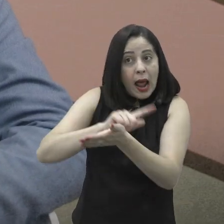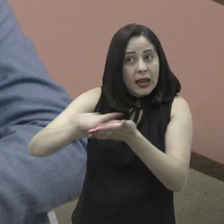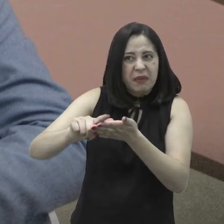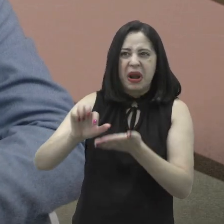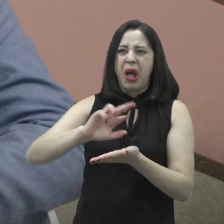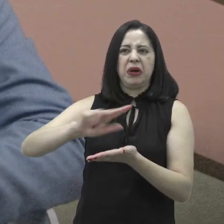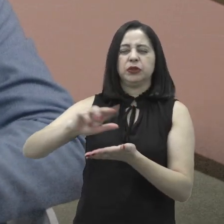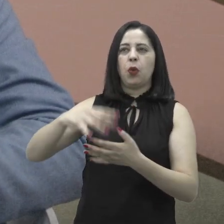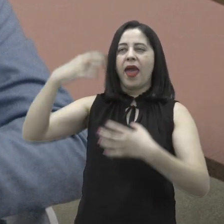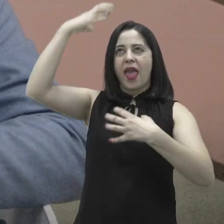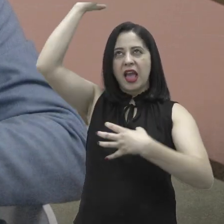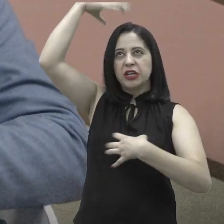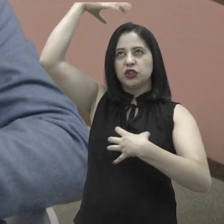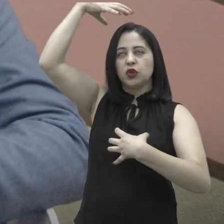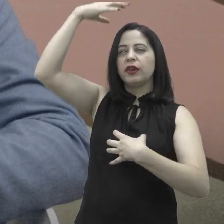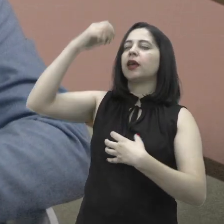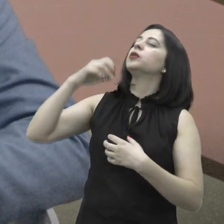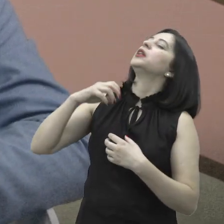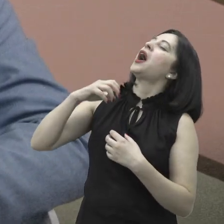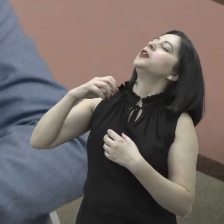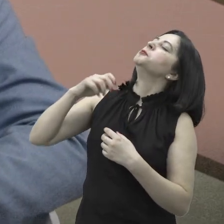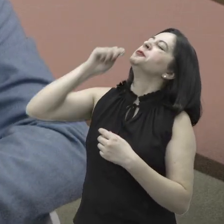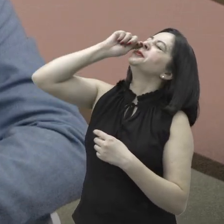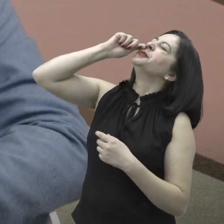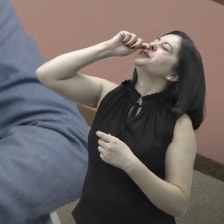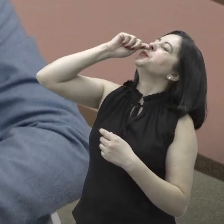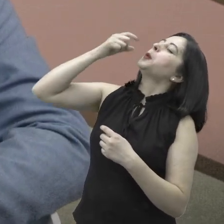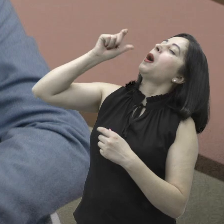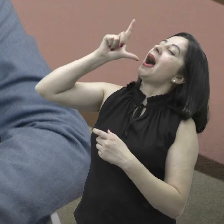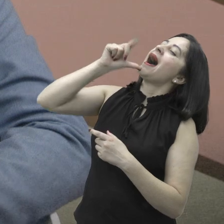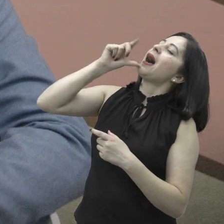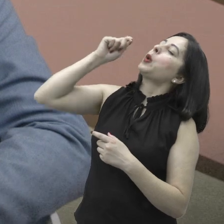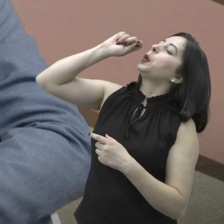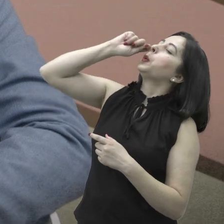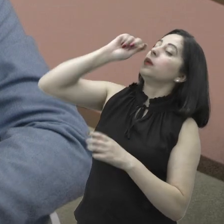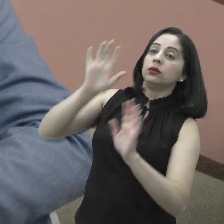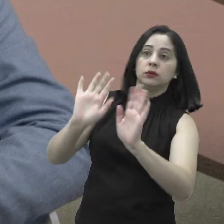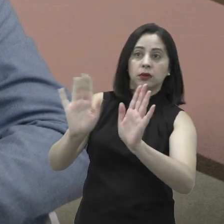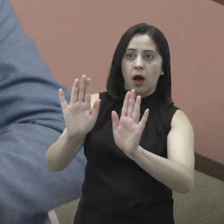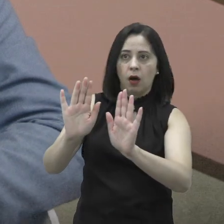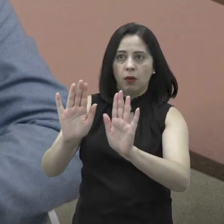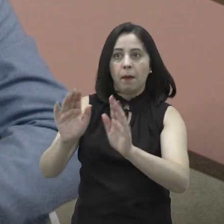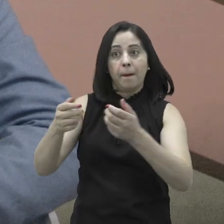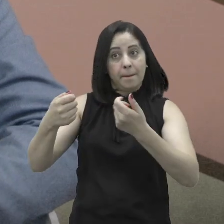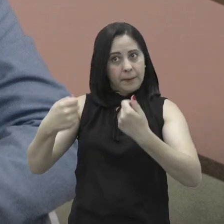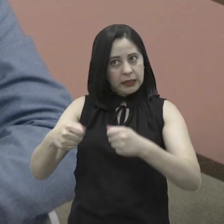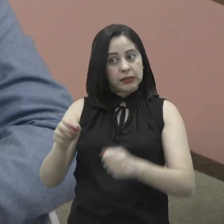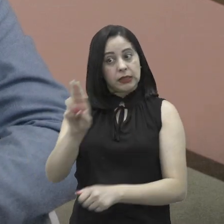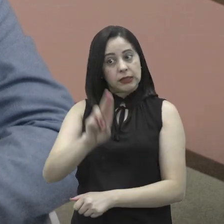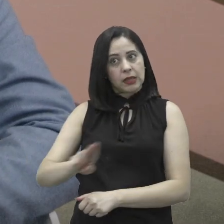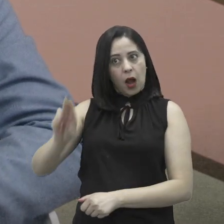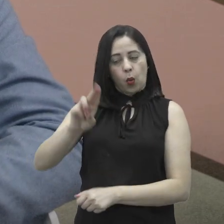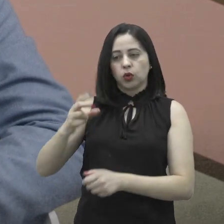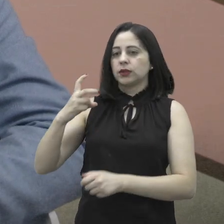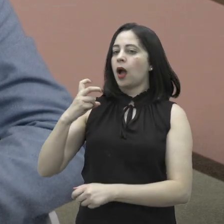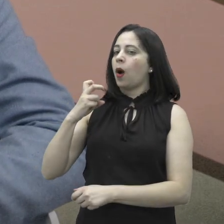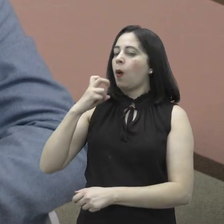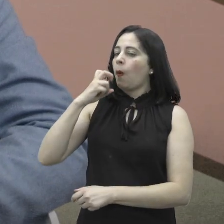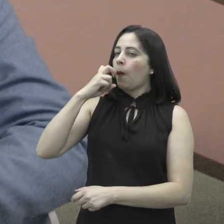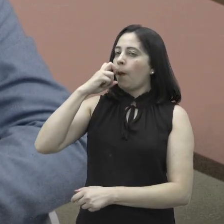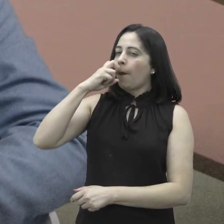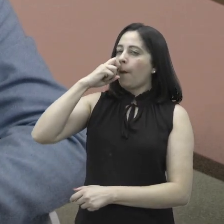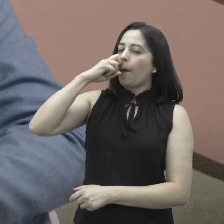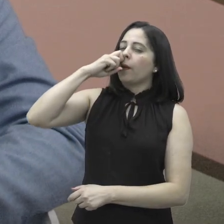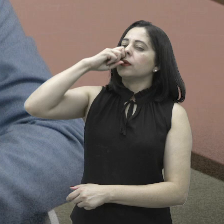e jogar água no nariz. Isso não é o suficiente para poder fazer a lavagem nasal adequada. Então, você tem que usar um volume de pelo menos 60 ml, fazer uma